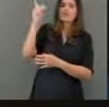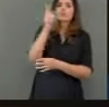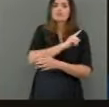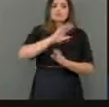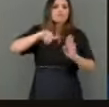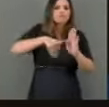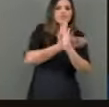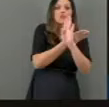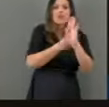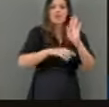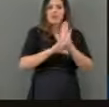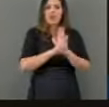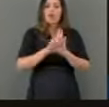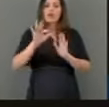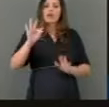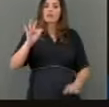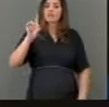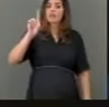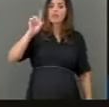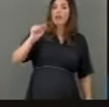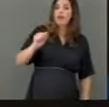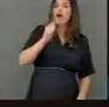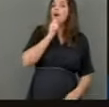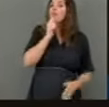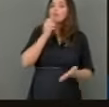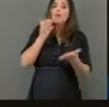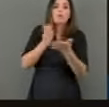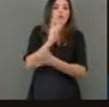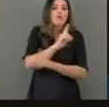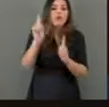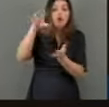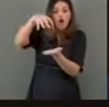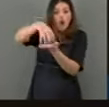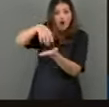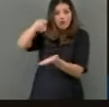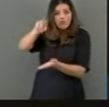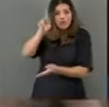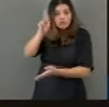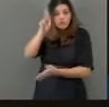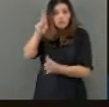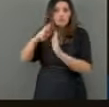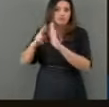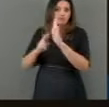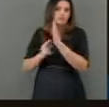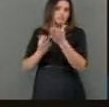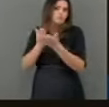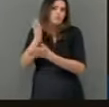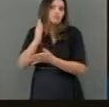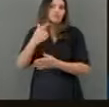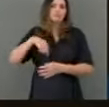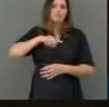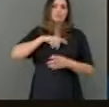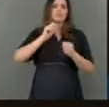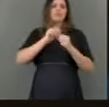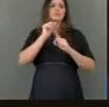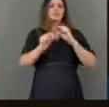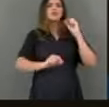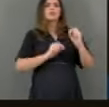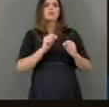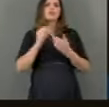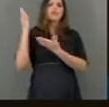ilegalmente, o FDA não aprovou, que é o órgão regulador. O que que nós estamos fazendo com essa